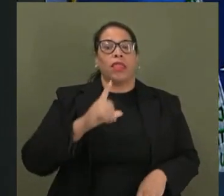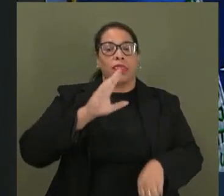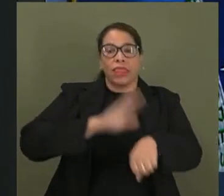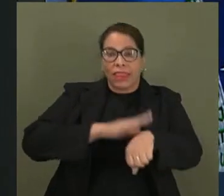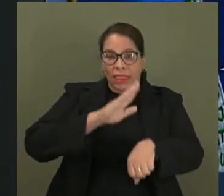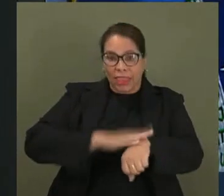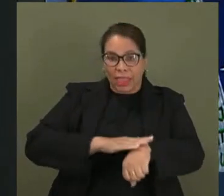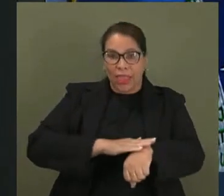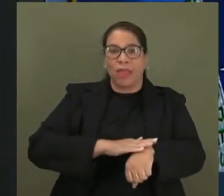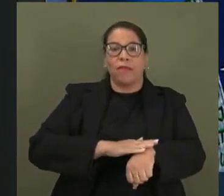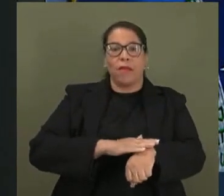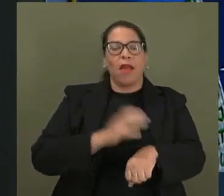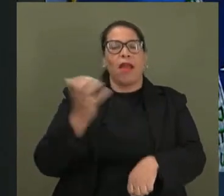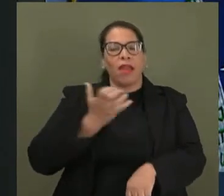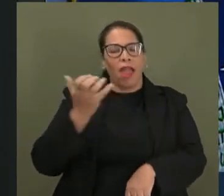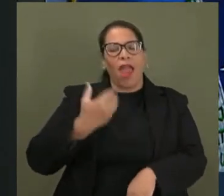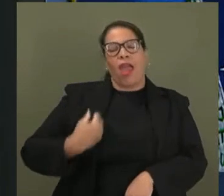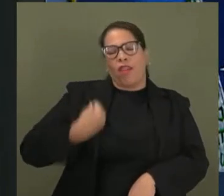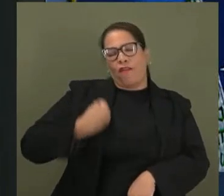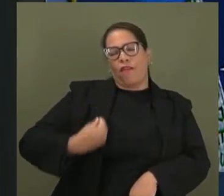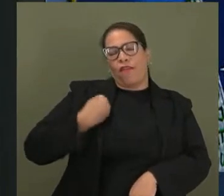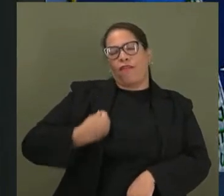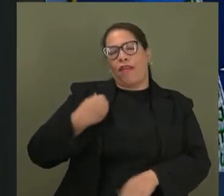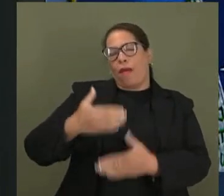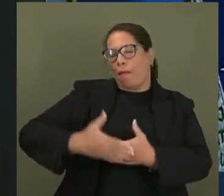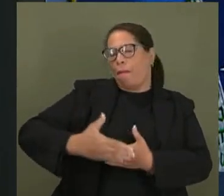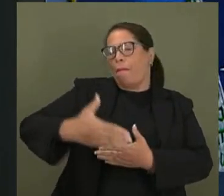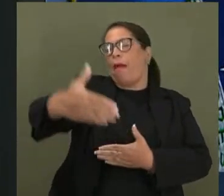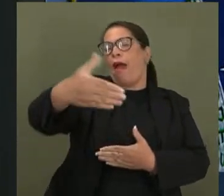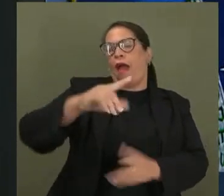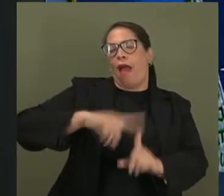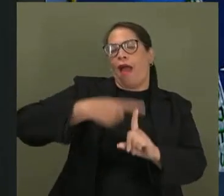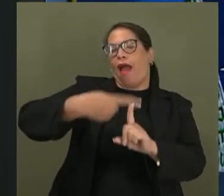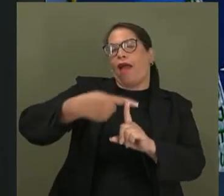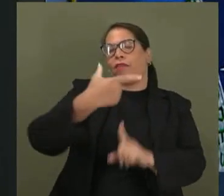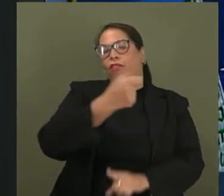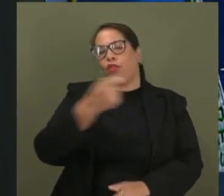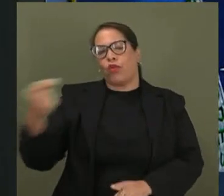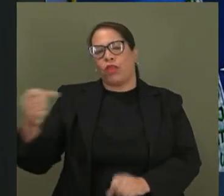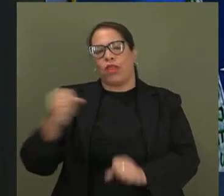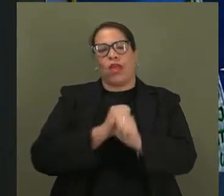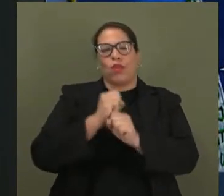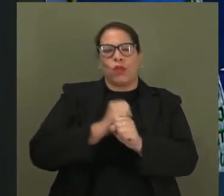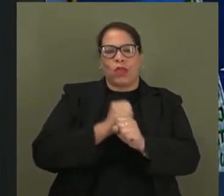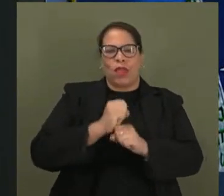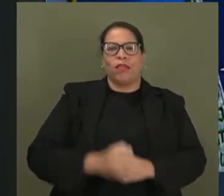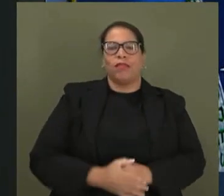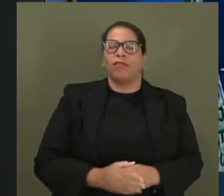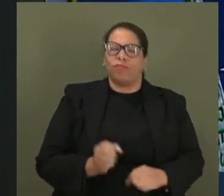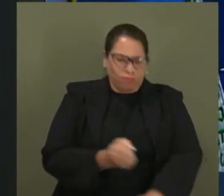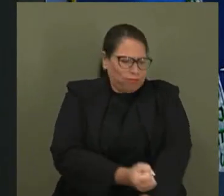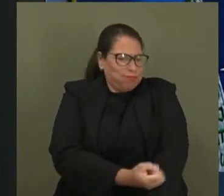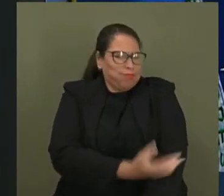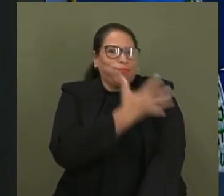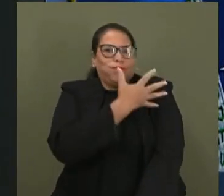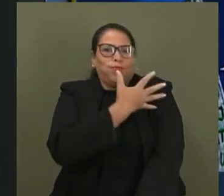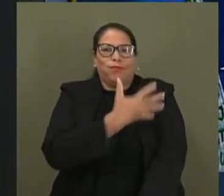tempo, quero viver mais 200 anos, é de arrepiar.